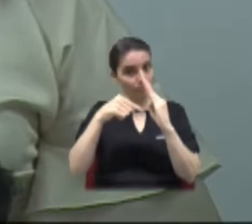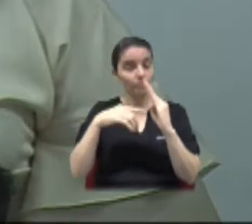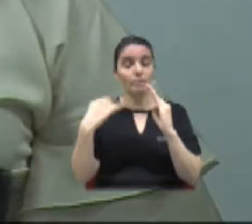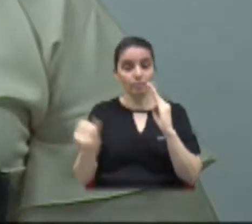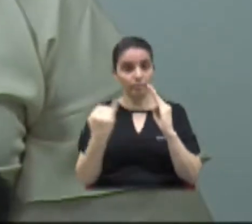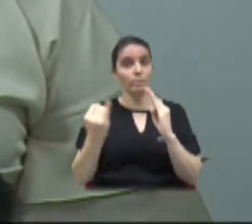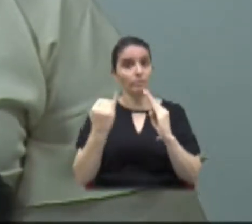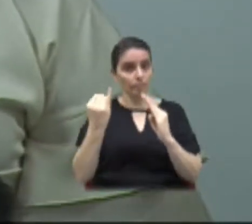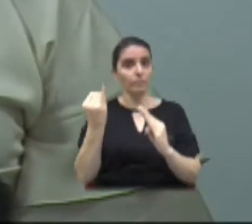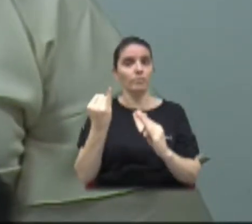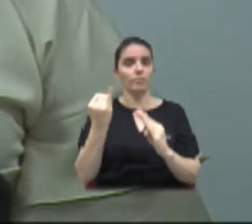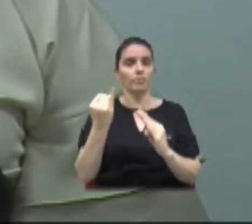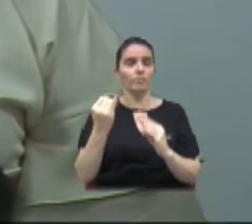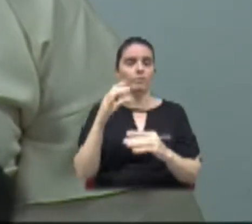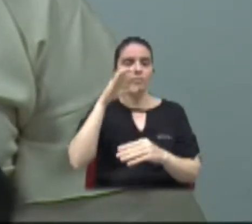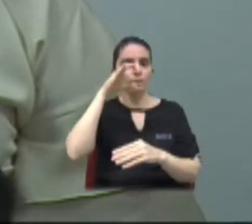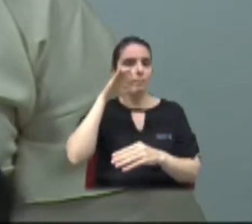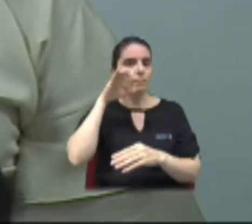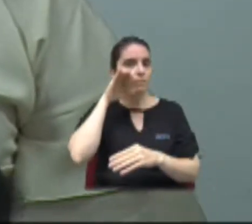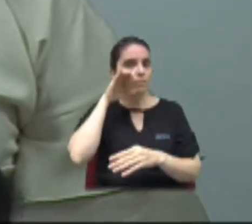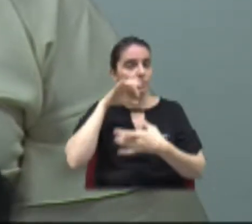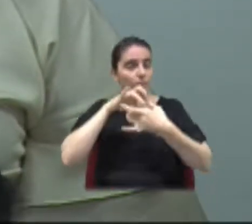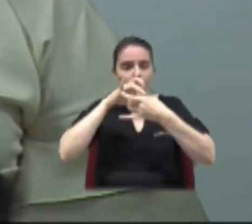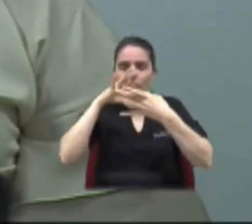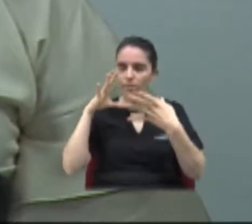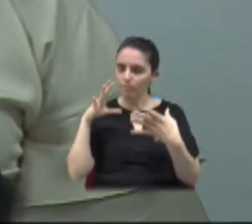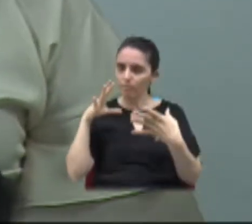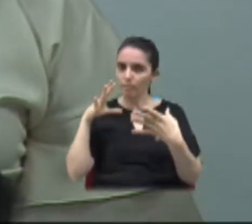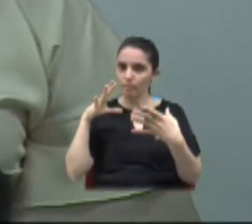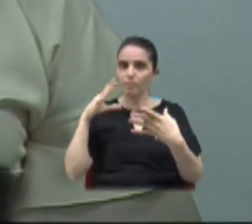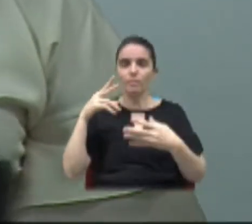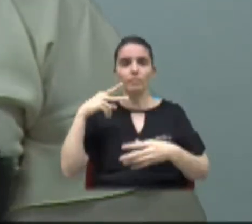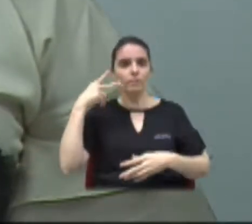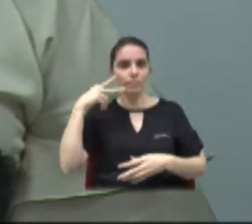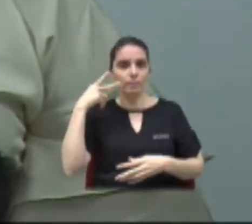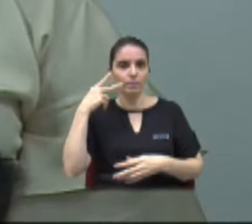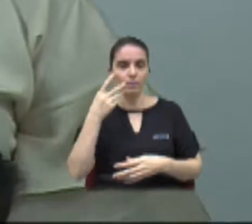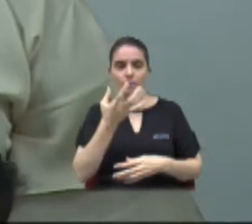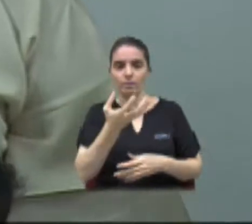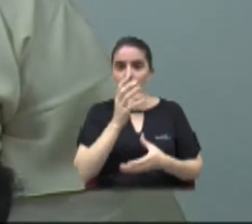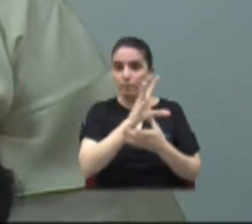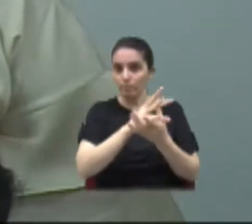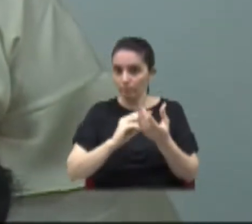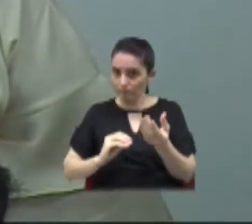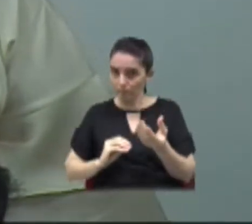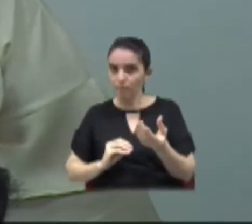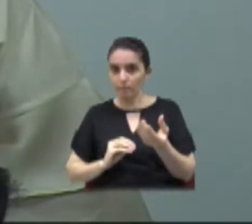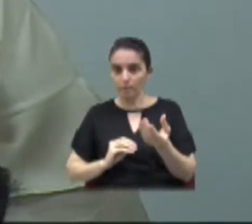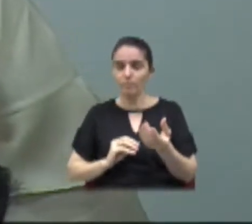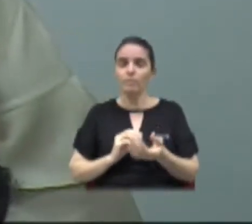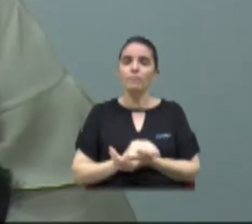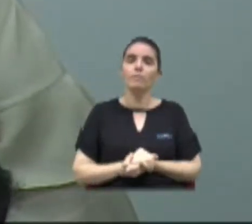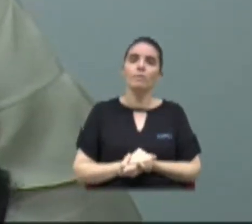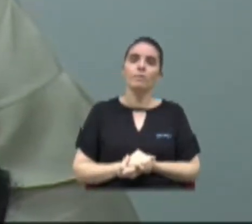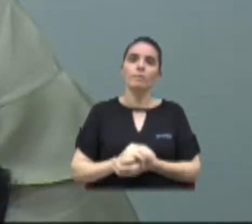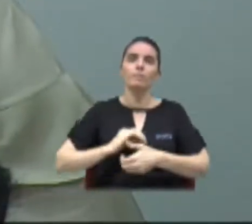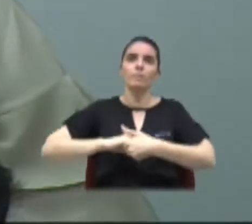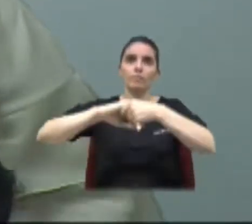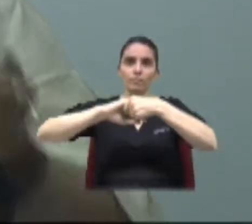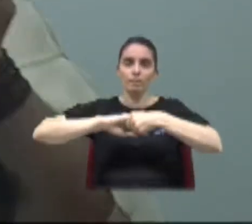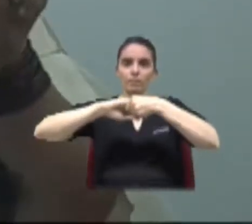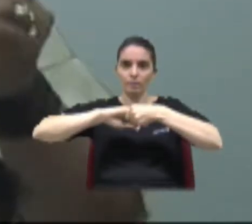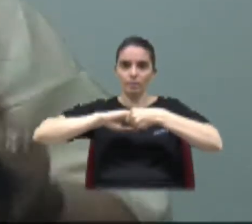não tínhamos, de repente, nem estávamos pensando tanto nisso, mas é um assunto que vem para essa casa, e eu espero